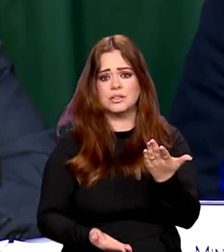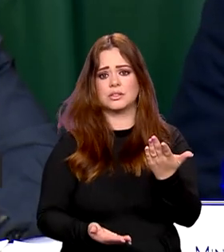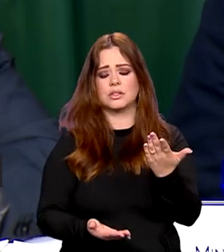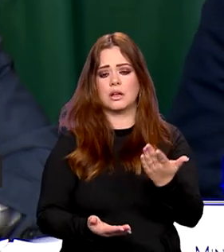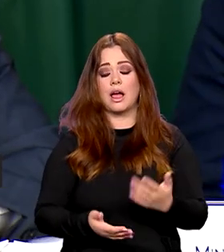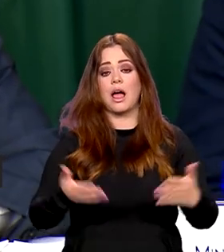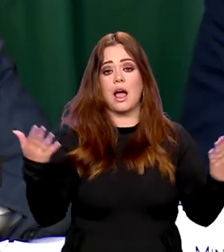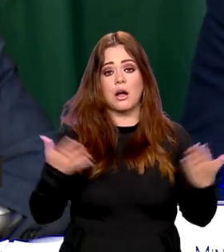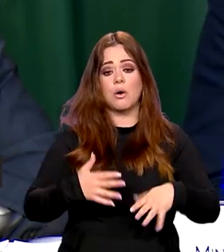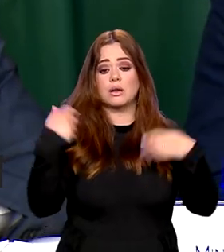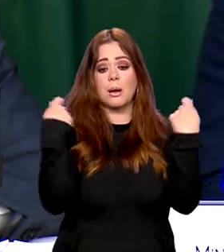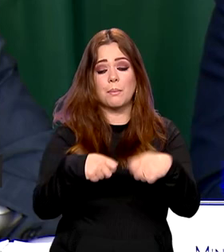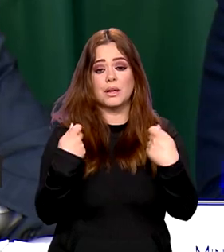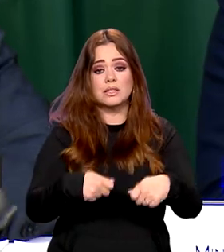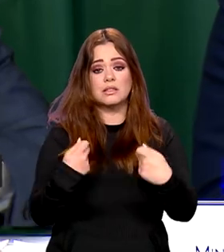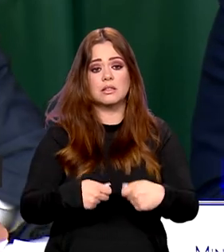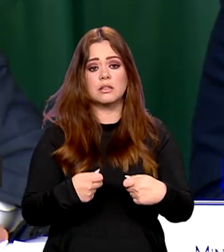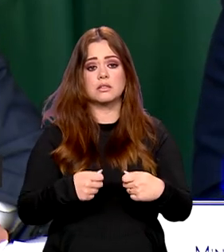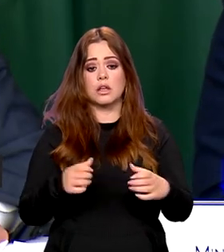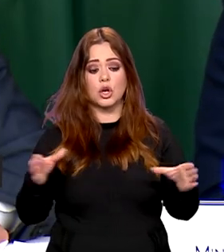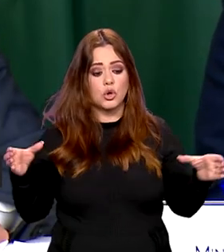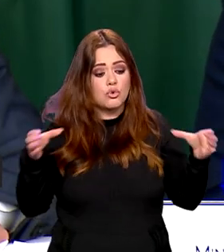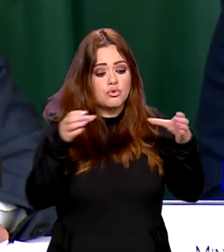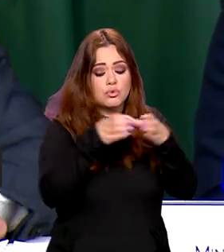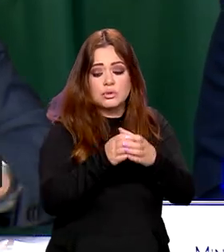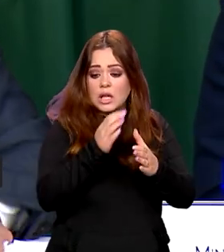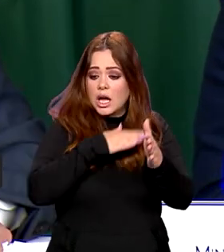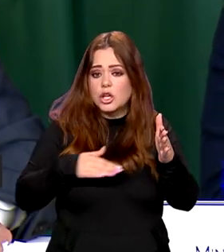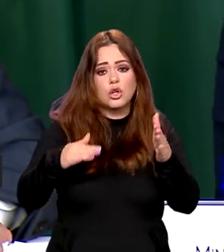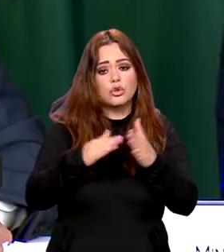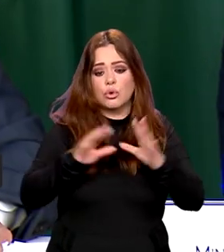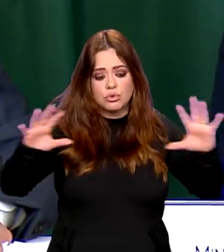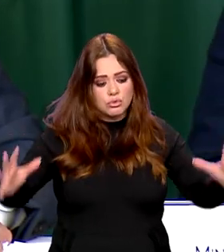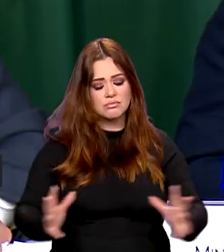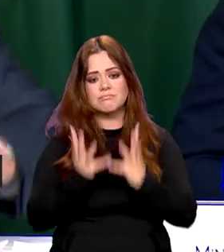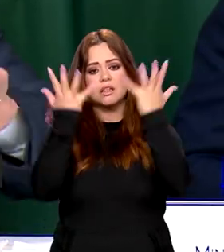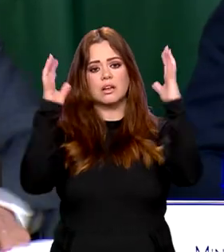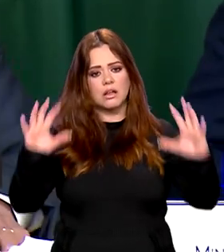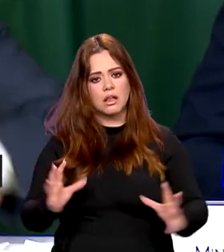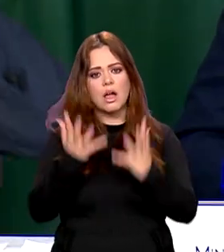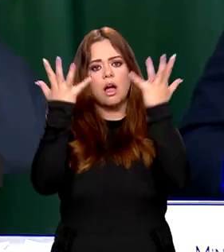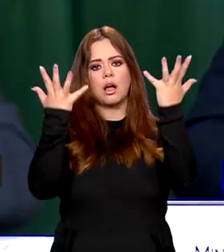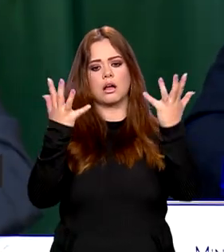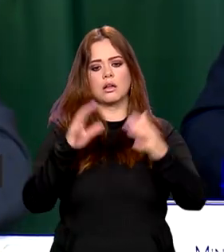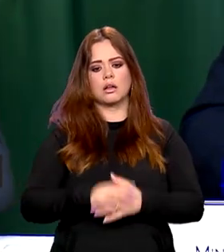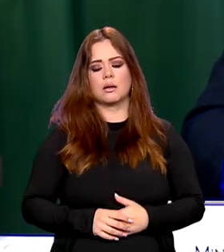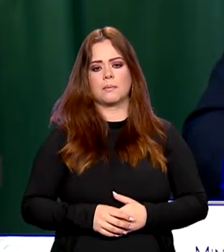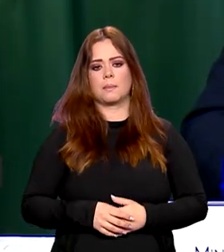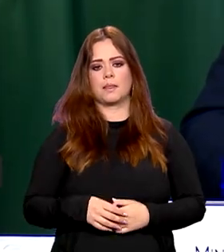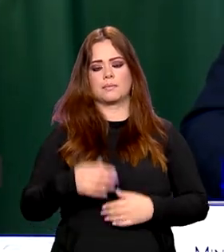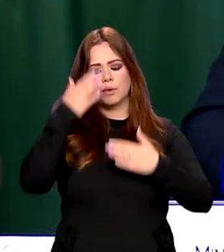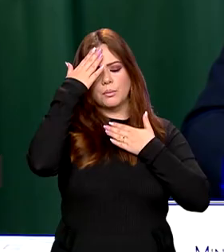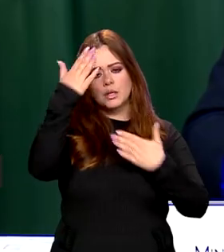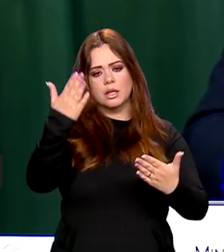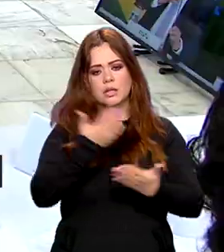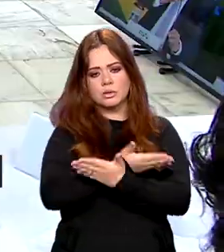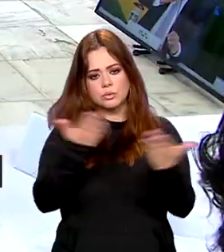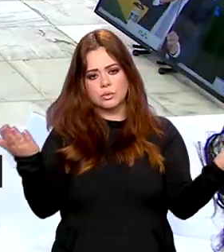ganhar para que a gente volte a gerar oportunidade para 203 milhões de habitantes. Obrigado, querido.